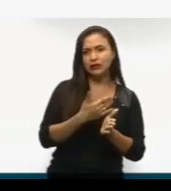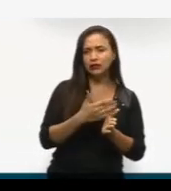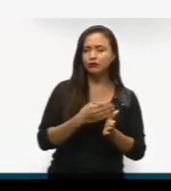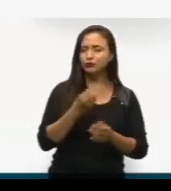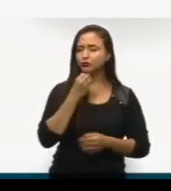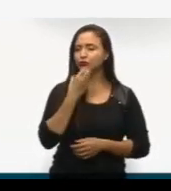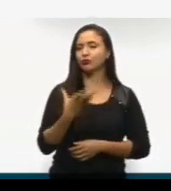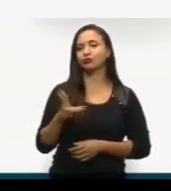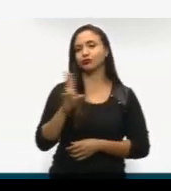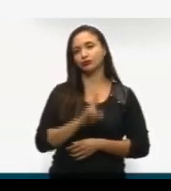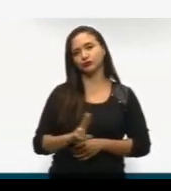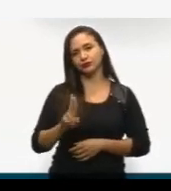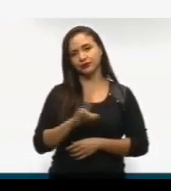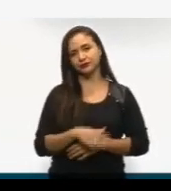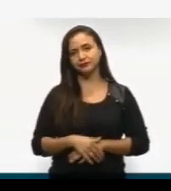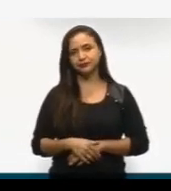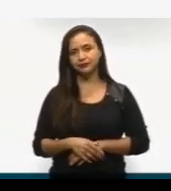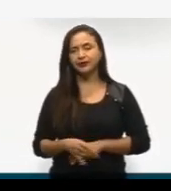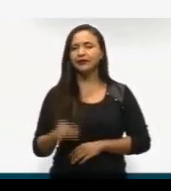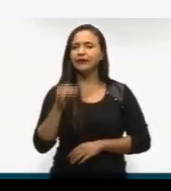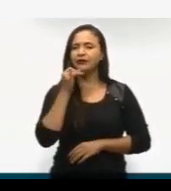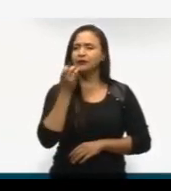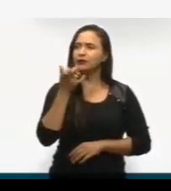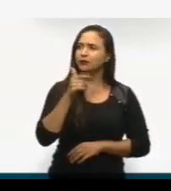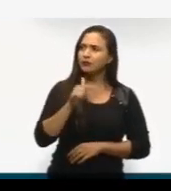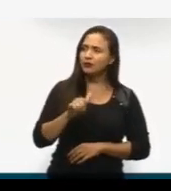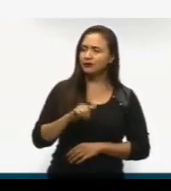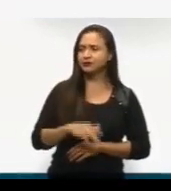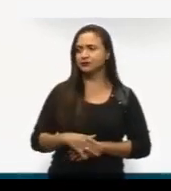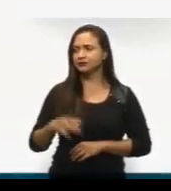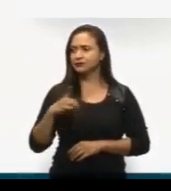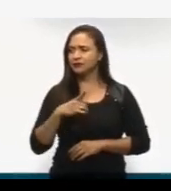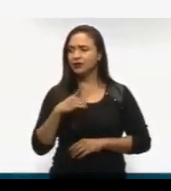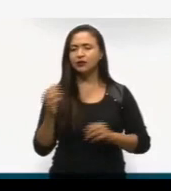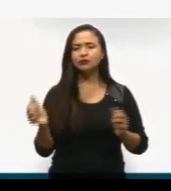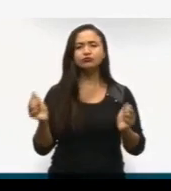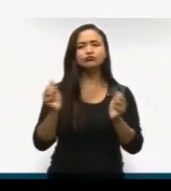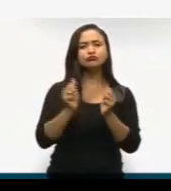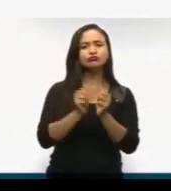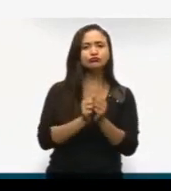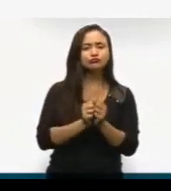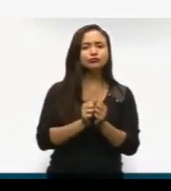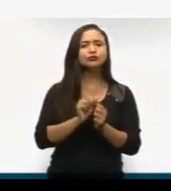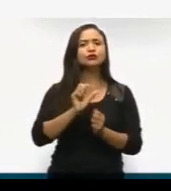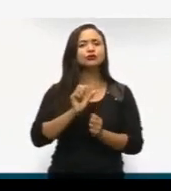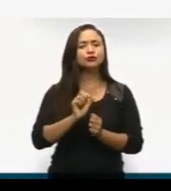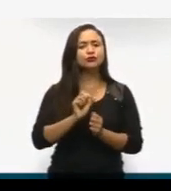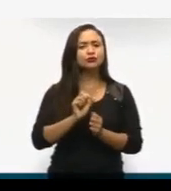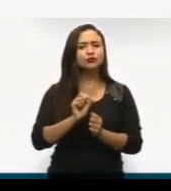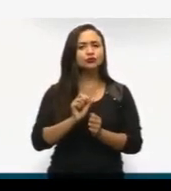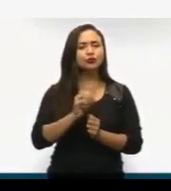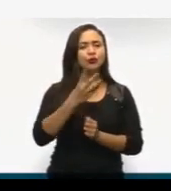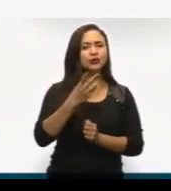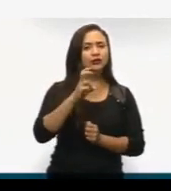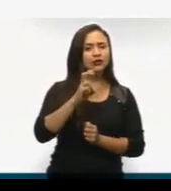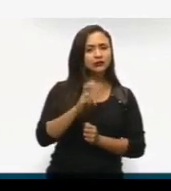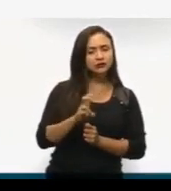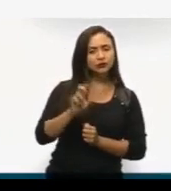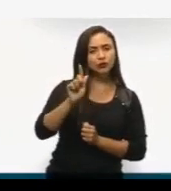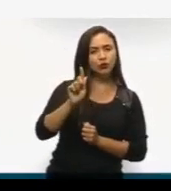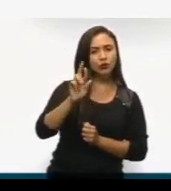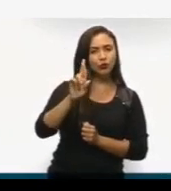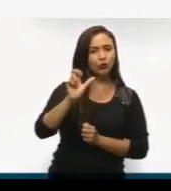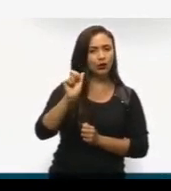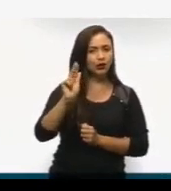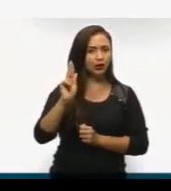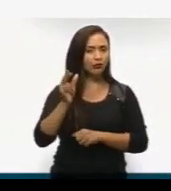utilizar. Por exemplo, aqui outra. Junção de dupla de ferro... Junção de 45 graus, dupla de